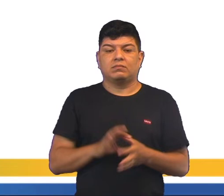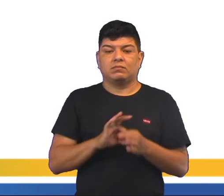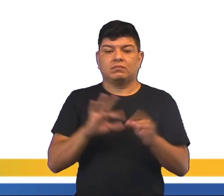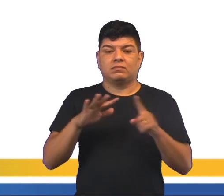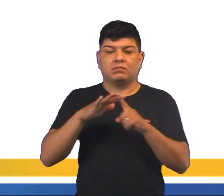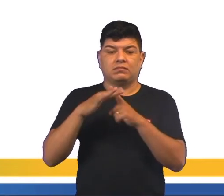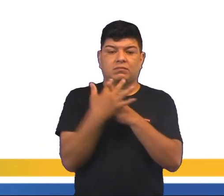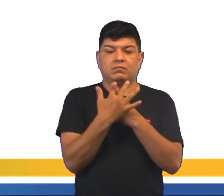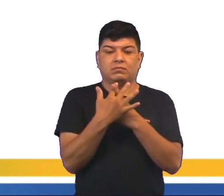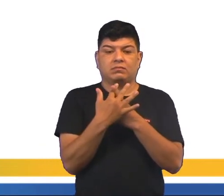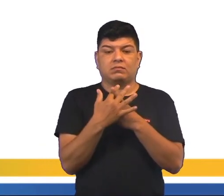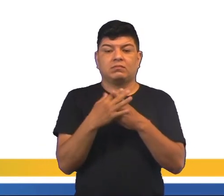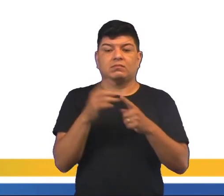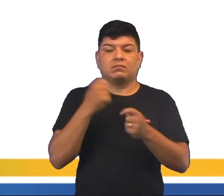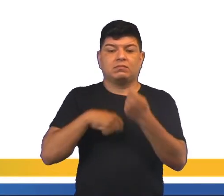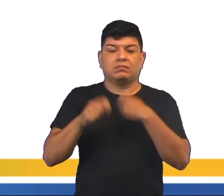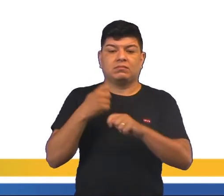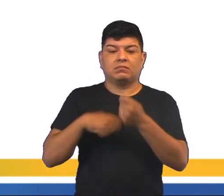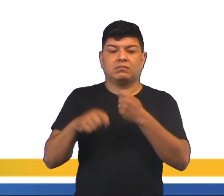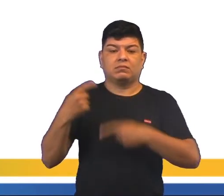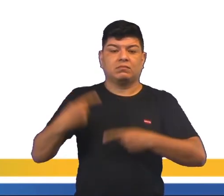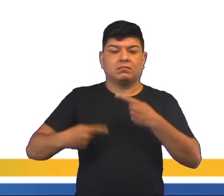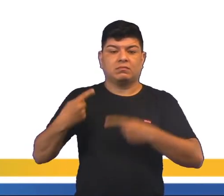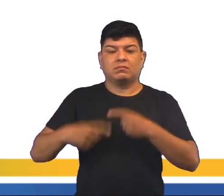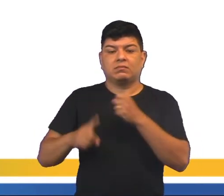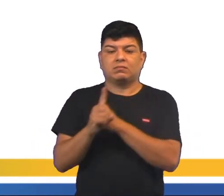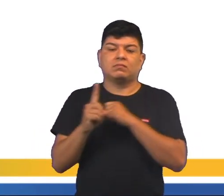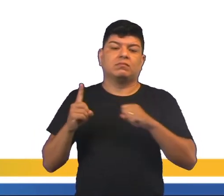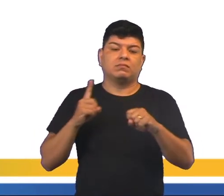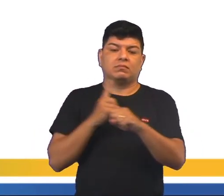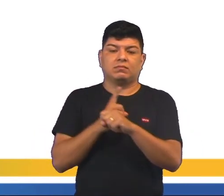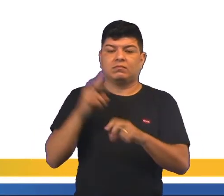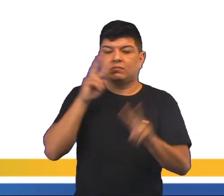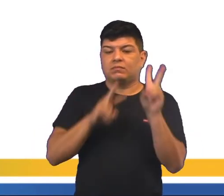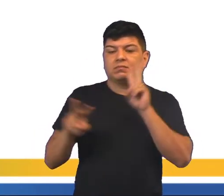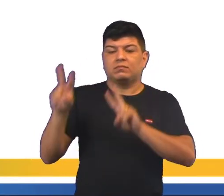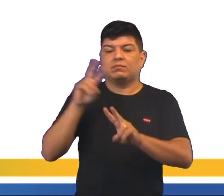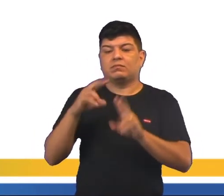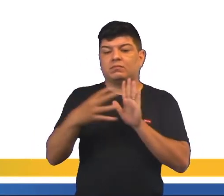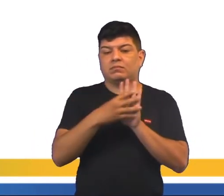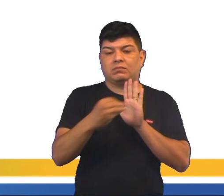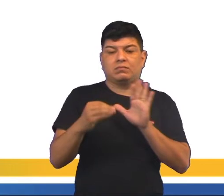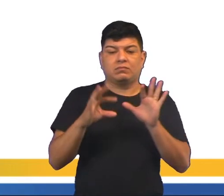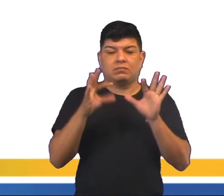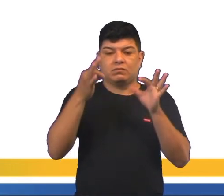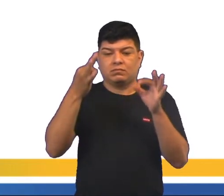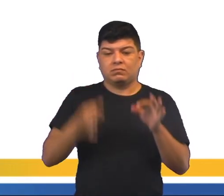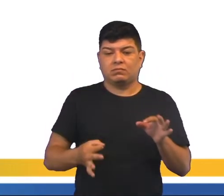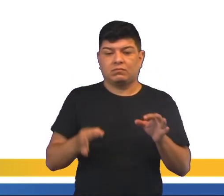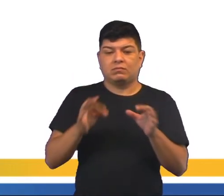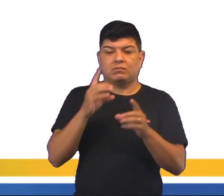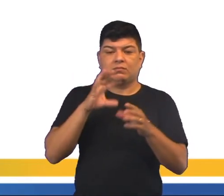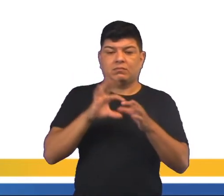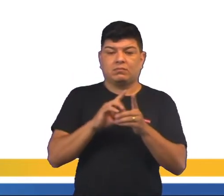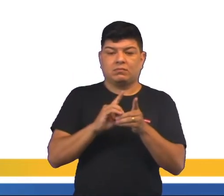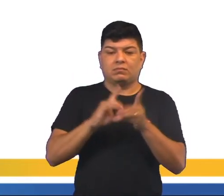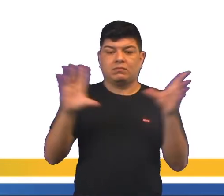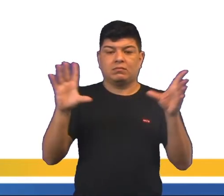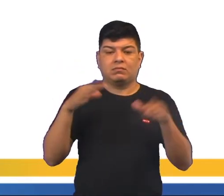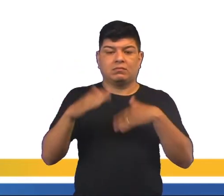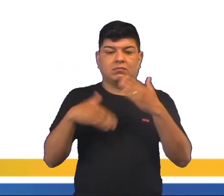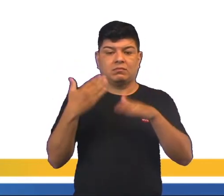O liberalismo e o socialismo são correntes econômicas, políticas e sociais que visam criar um modelo justo e democrático